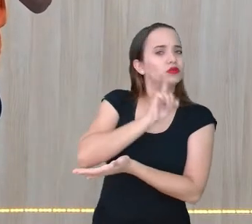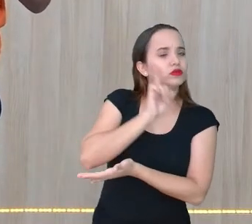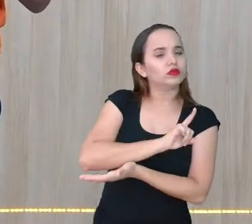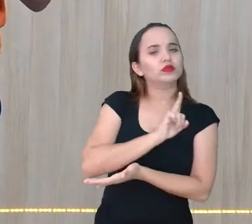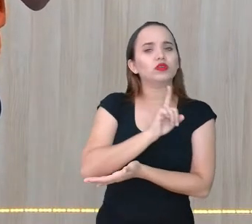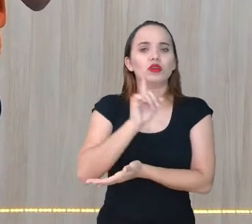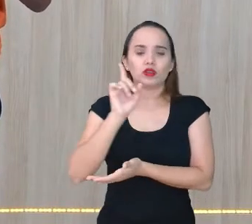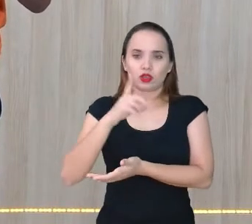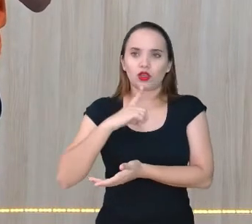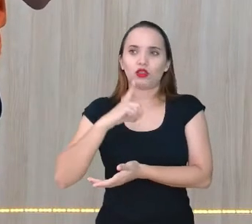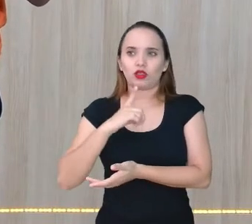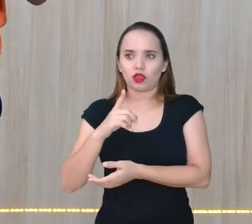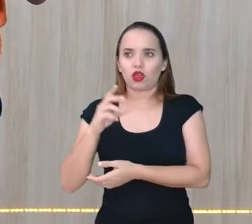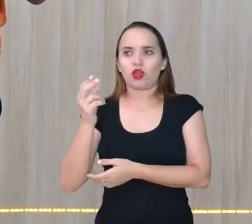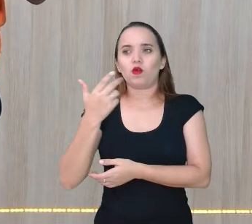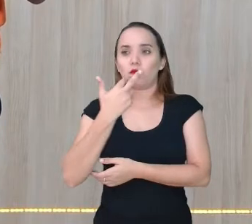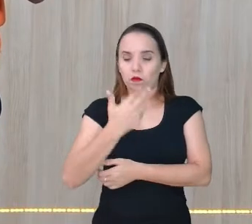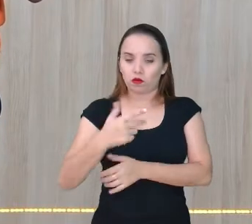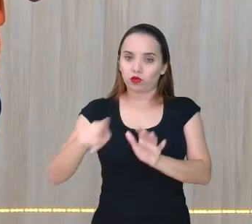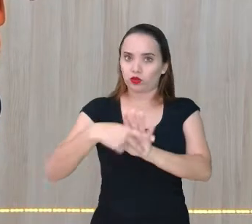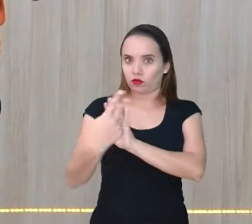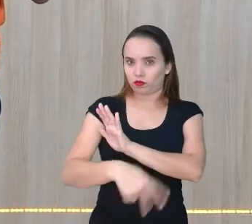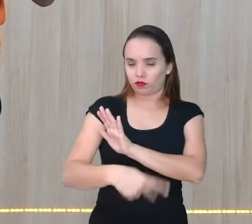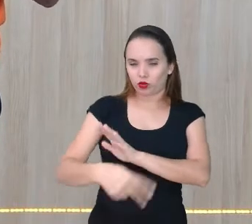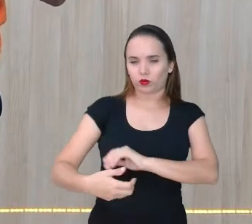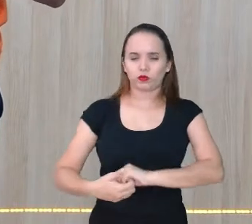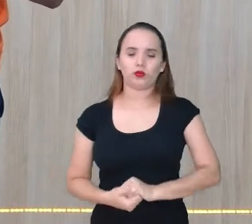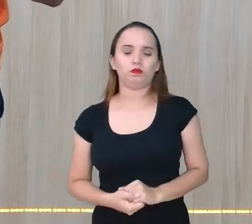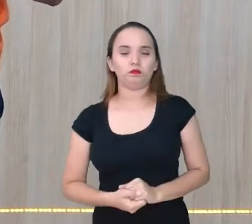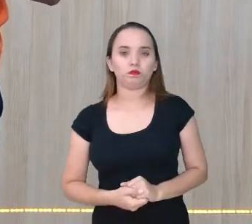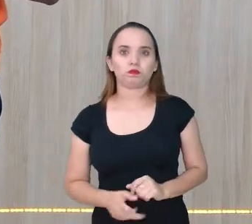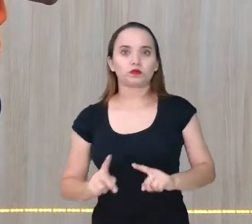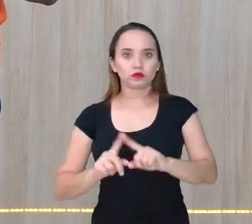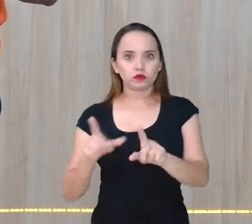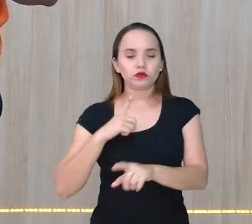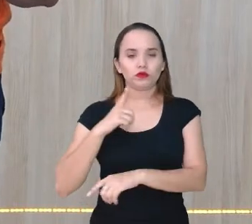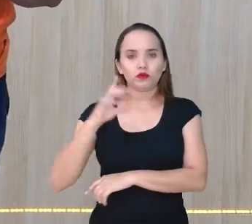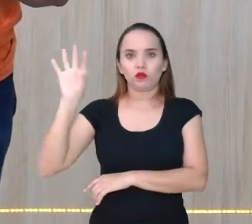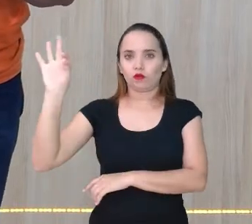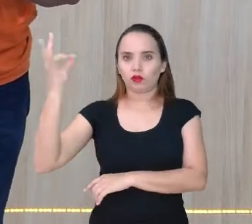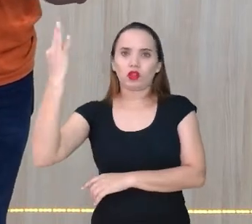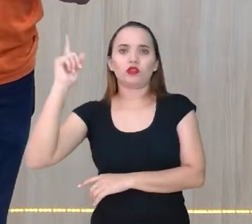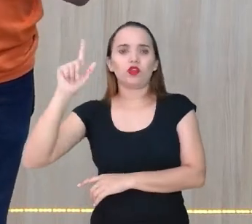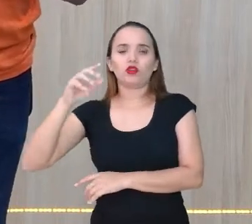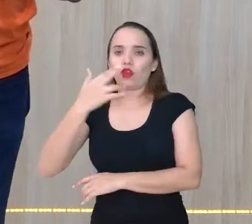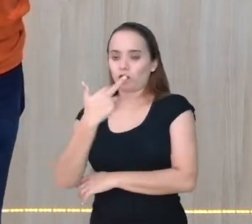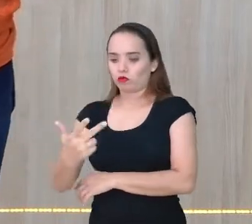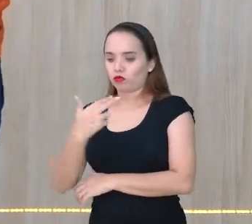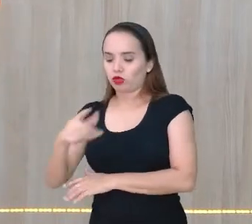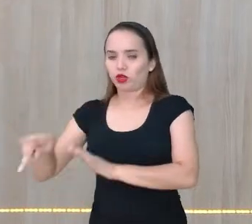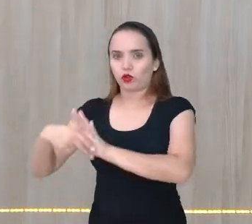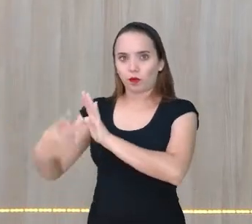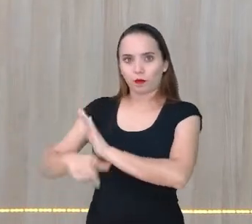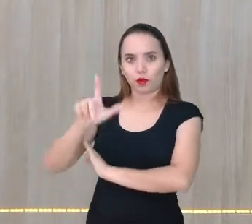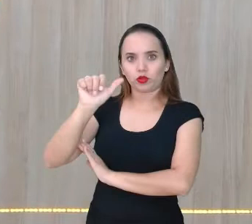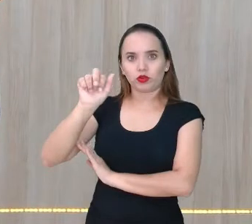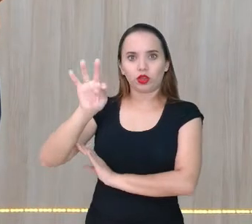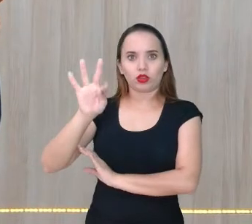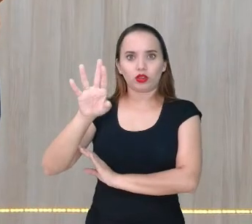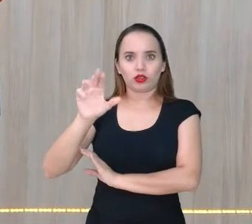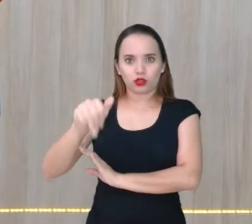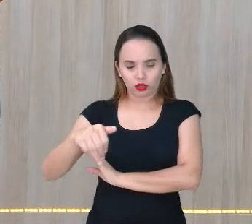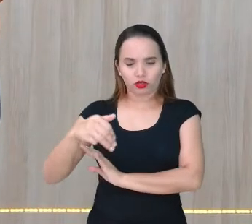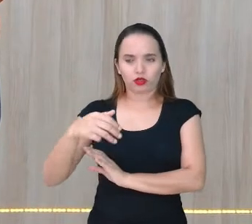língua origem inglesa ou francesa. Embora o francês é uma língua derivada do latim. Tá? É bom a gente entender. E para a